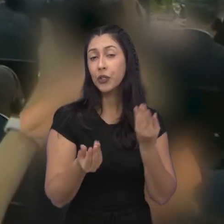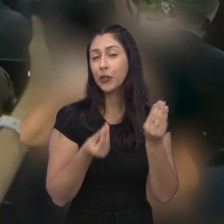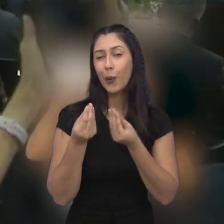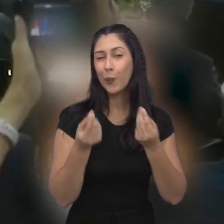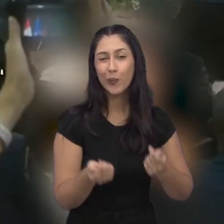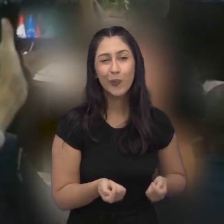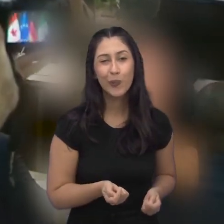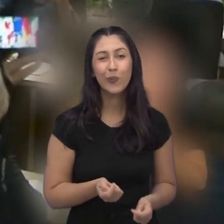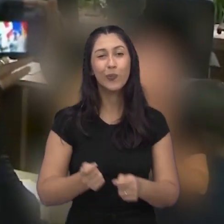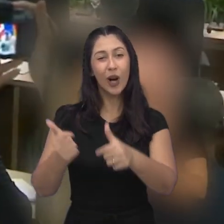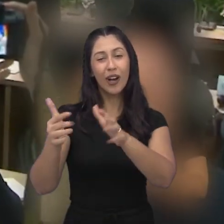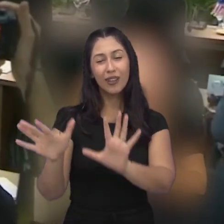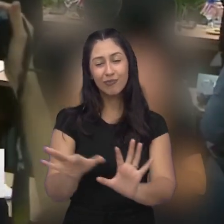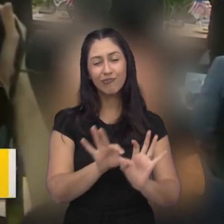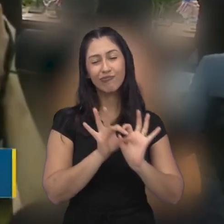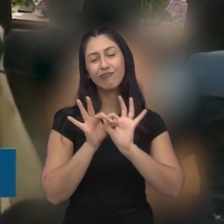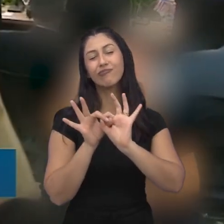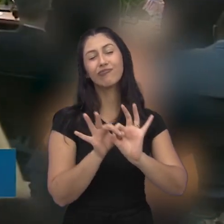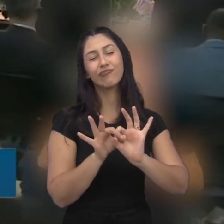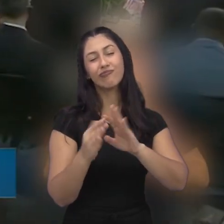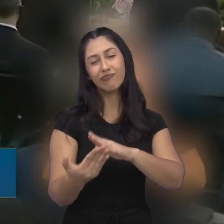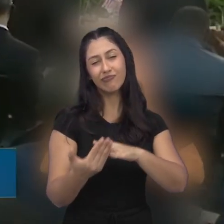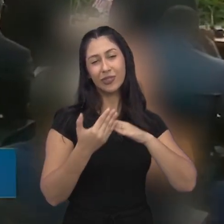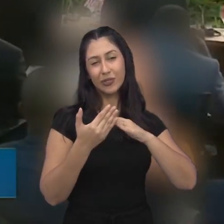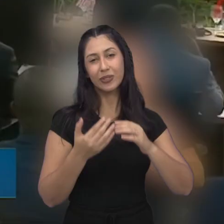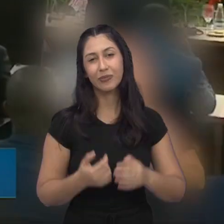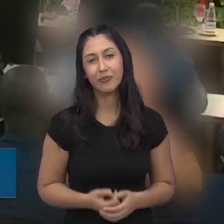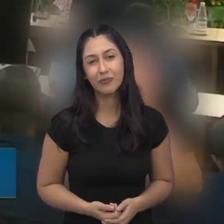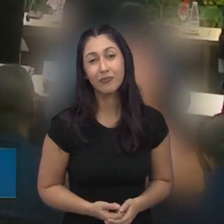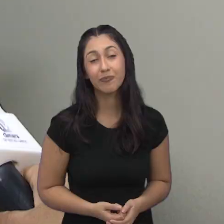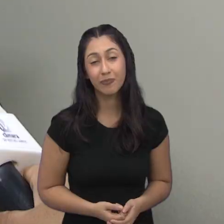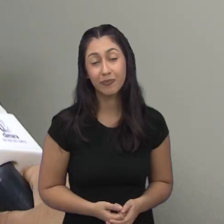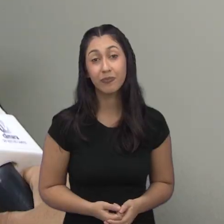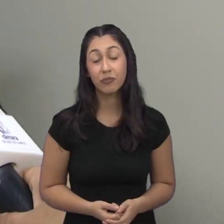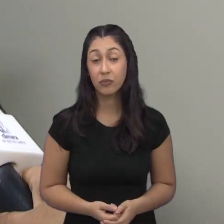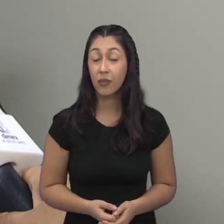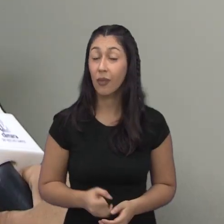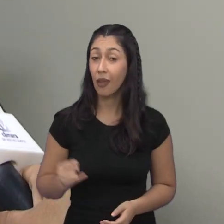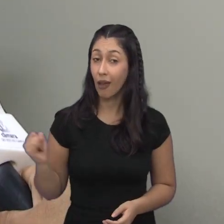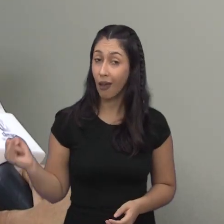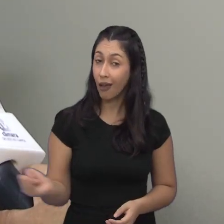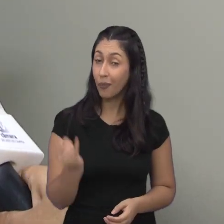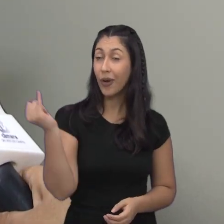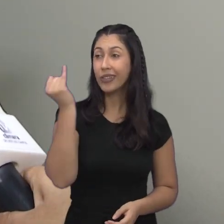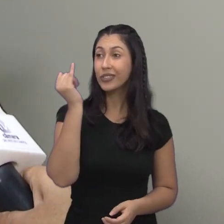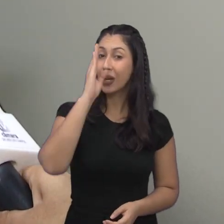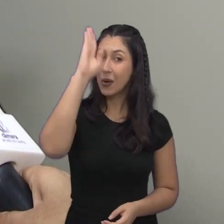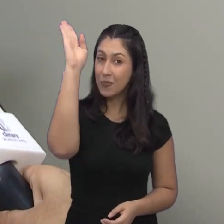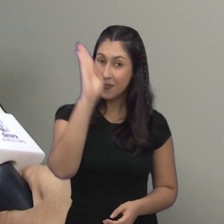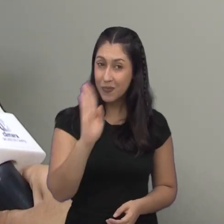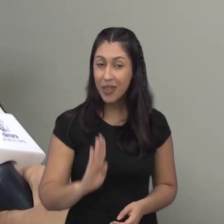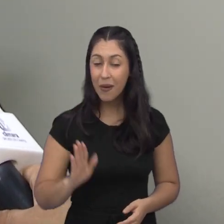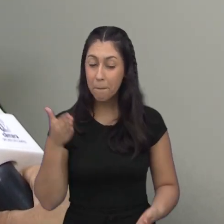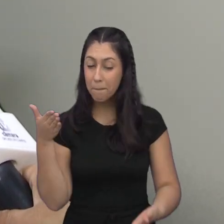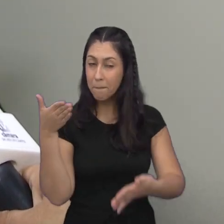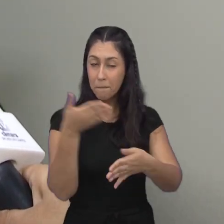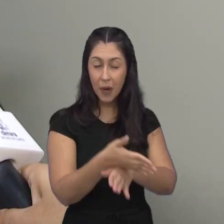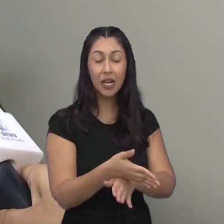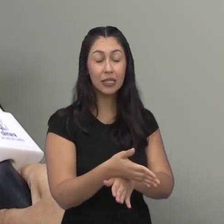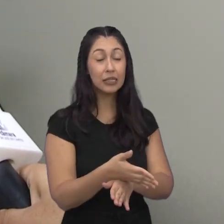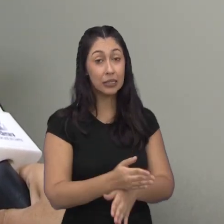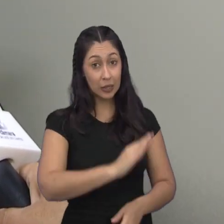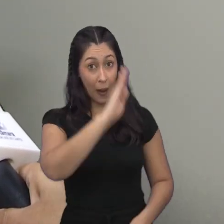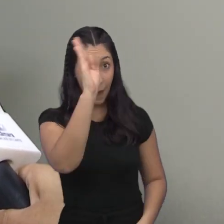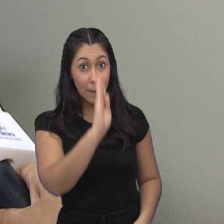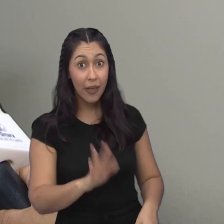os benefícios que as uniões trazem aos brasileiros. Isso é de suma importância o Brasil estar nesse